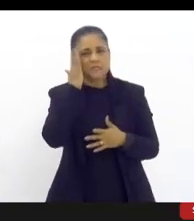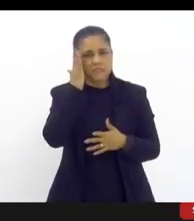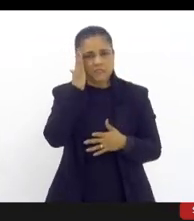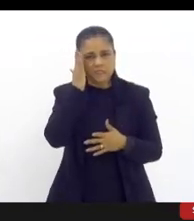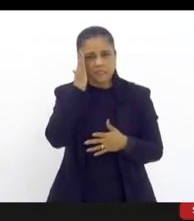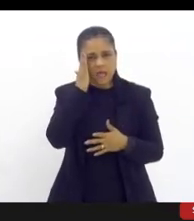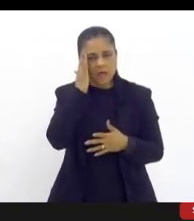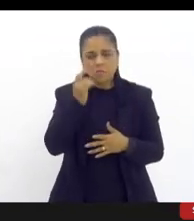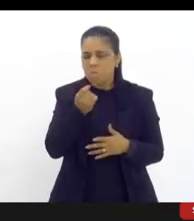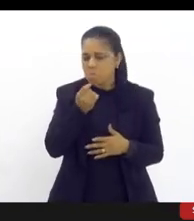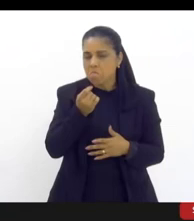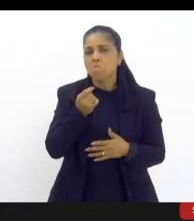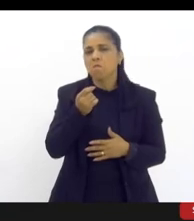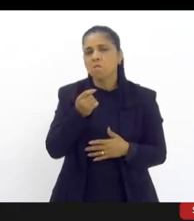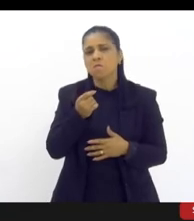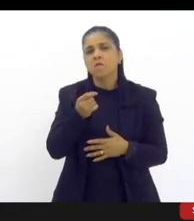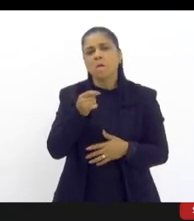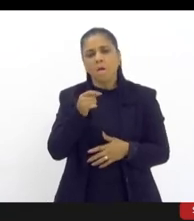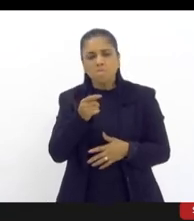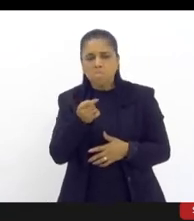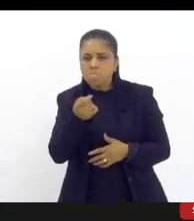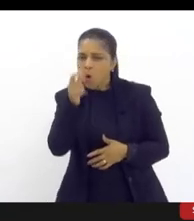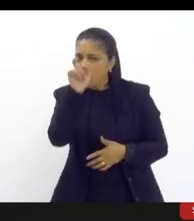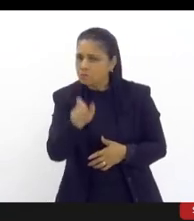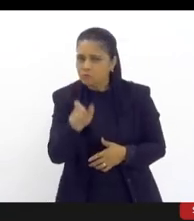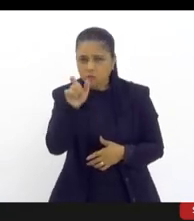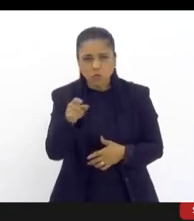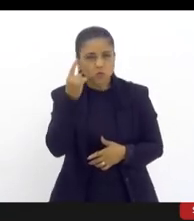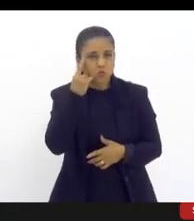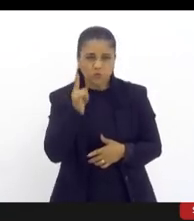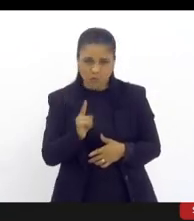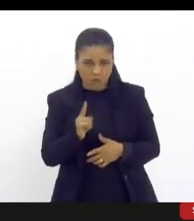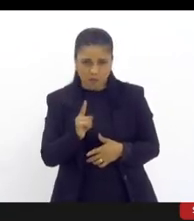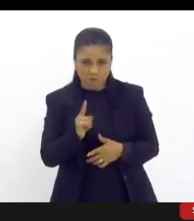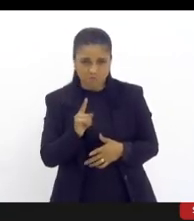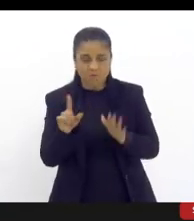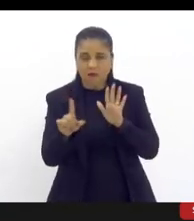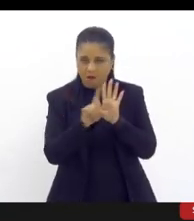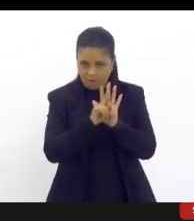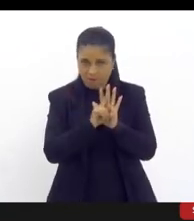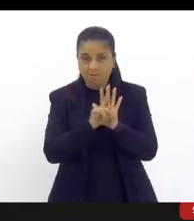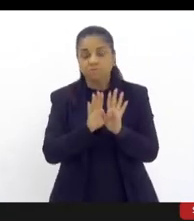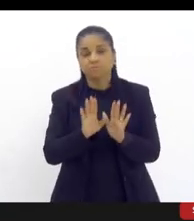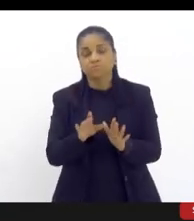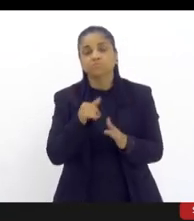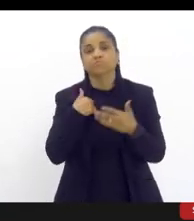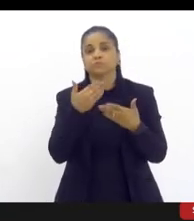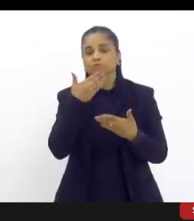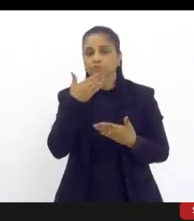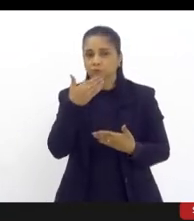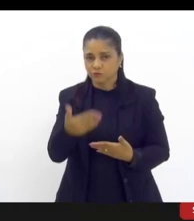poucas pessoas sabem defender. Eu quero pedir